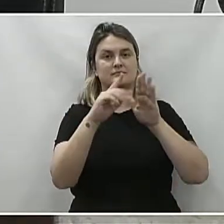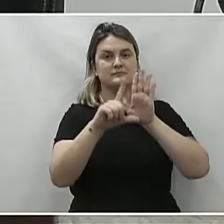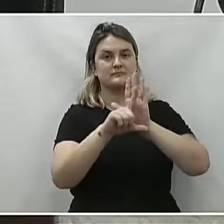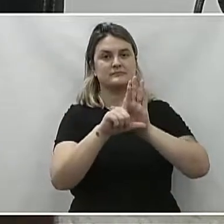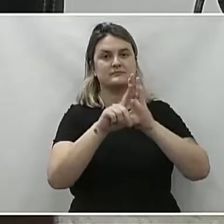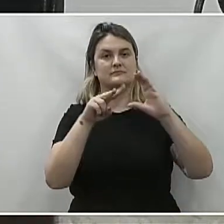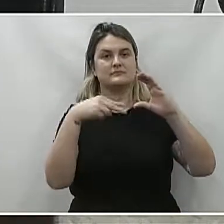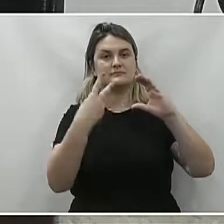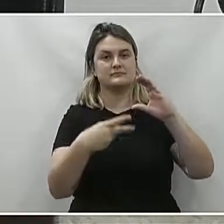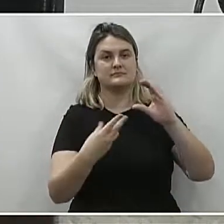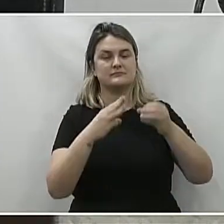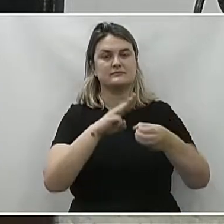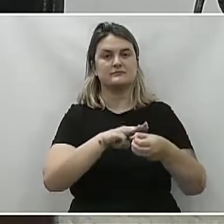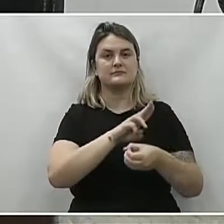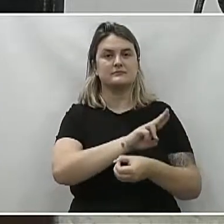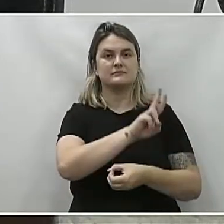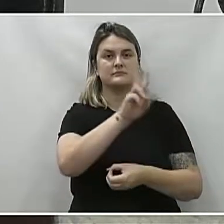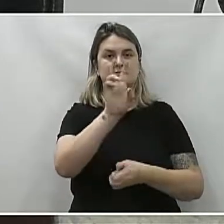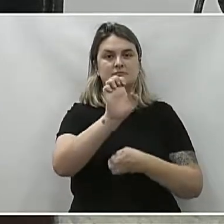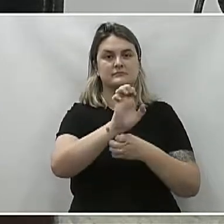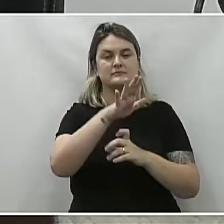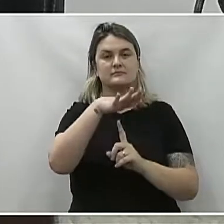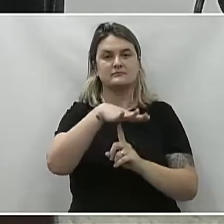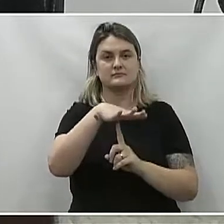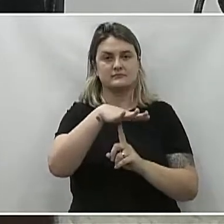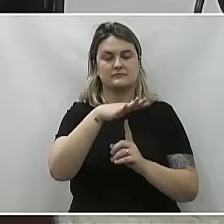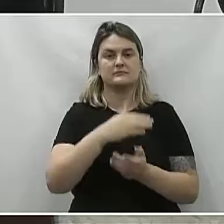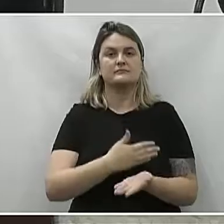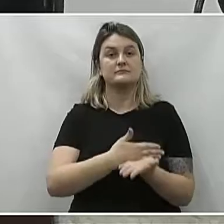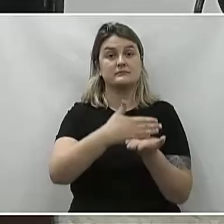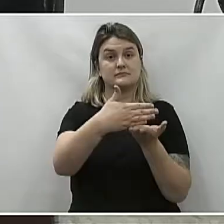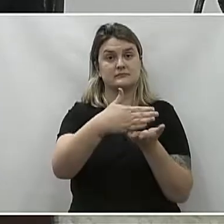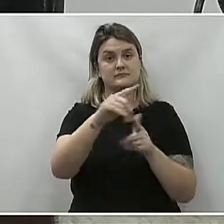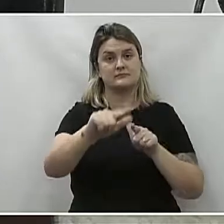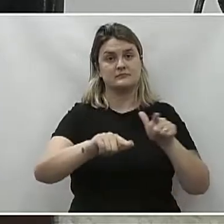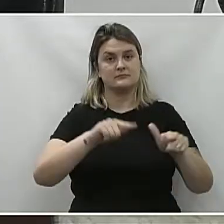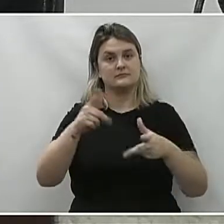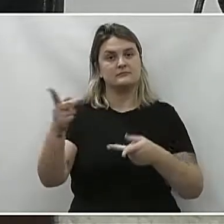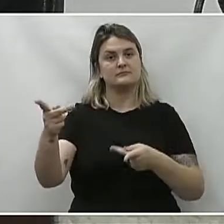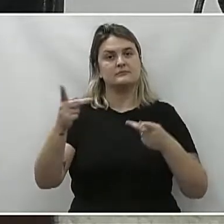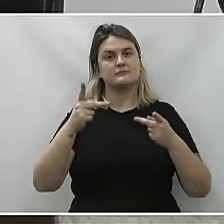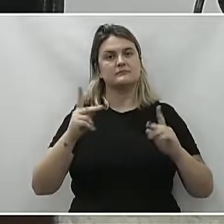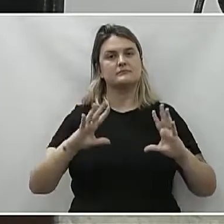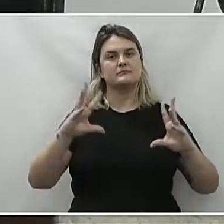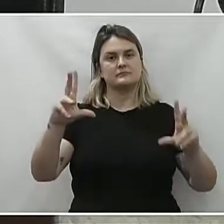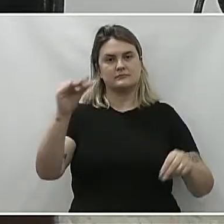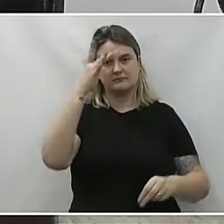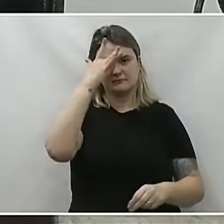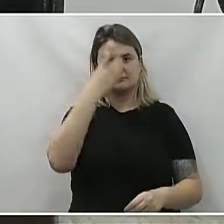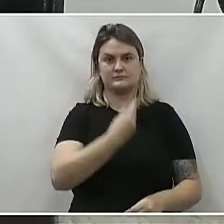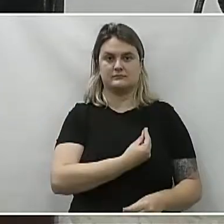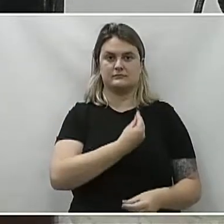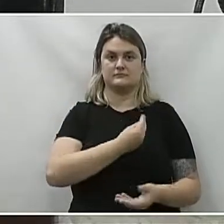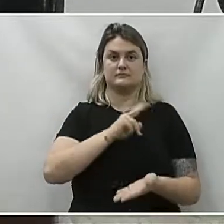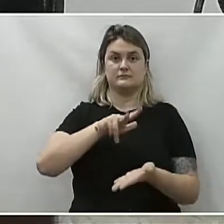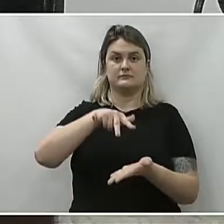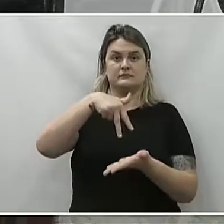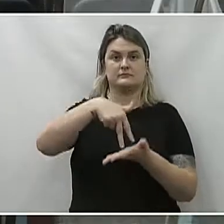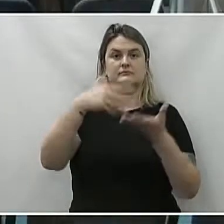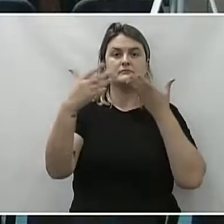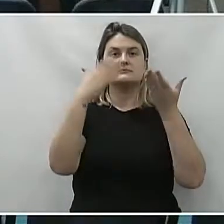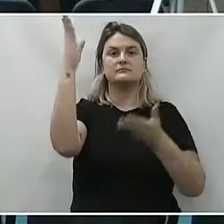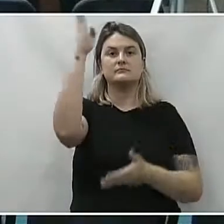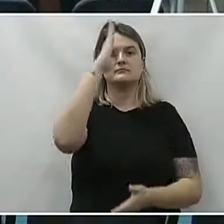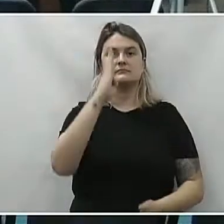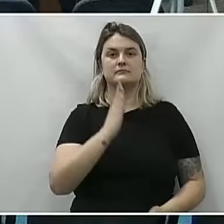legislatura da Câmara Municipal de União da Vitória, Estado do Paraná. Iniciando os trabalhos, convidamos a todos para que em pé cantemos o